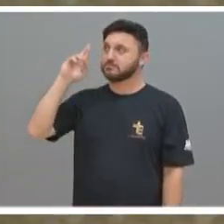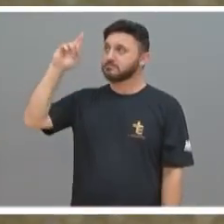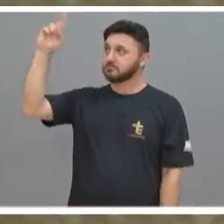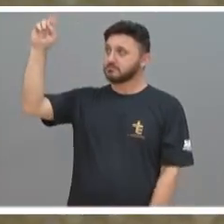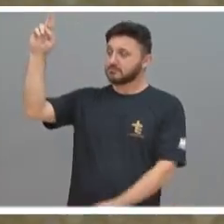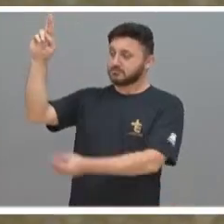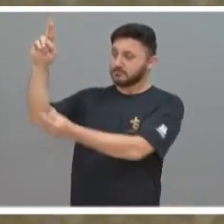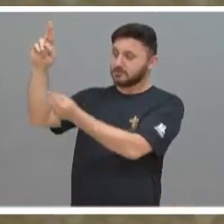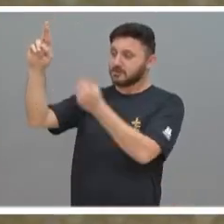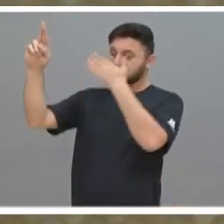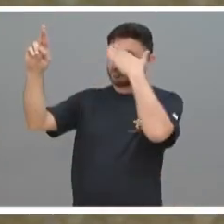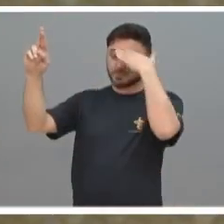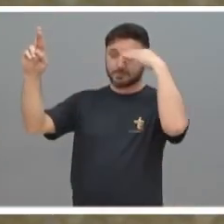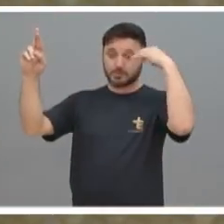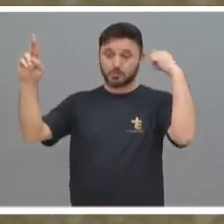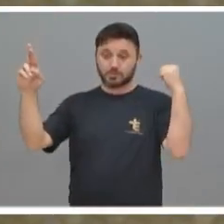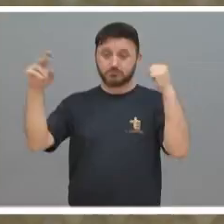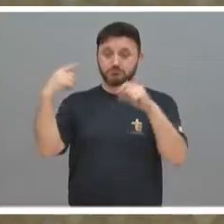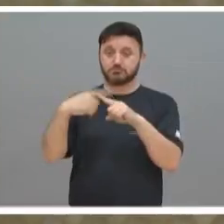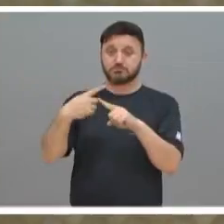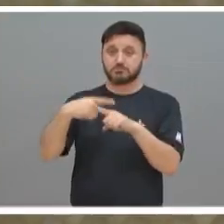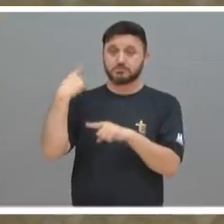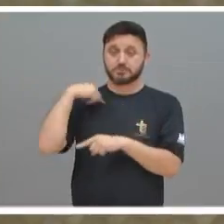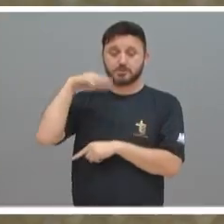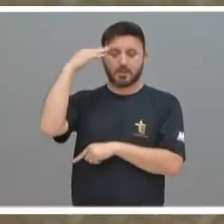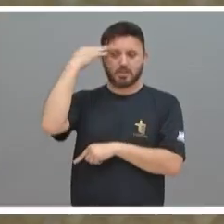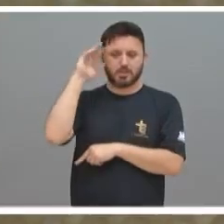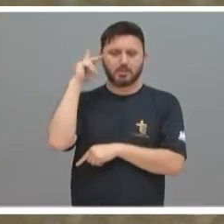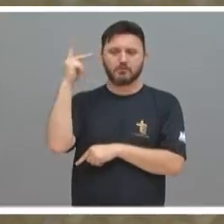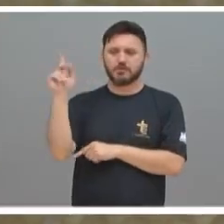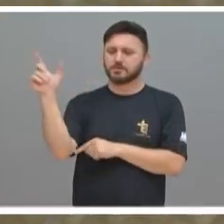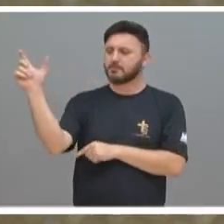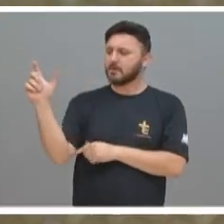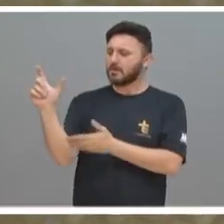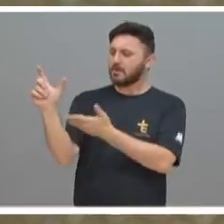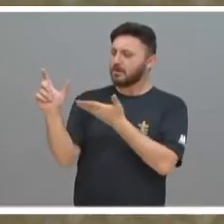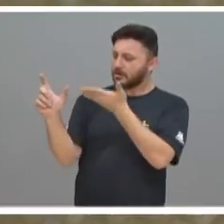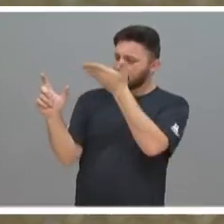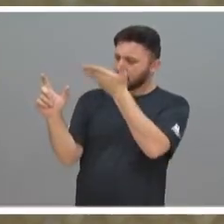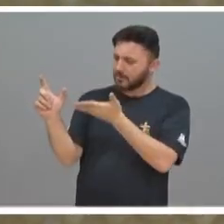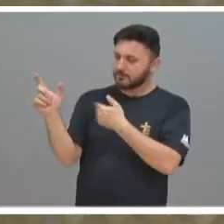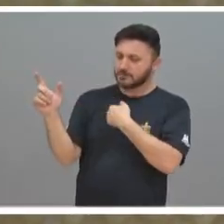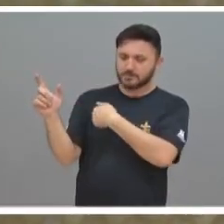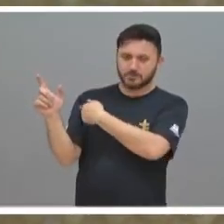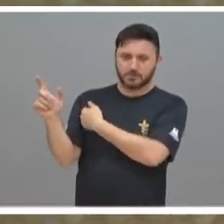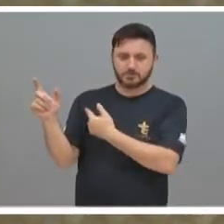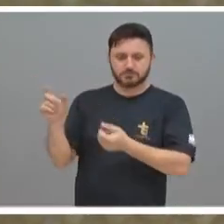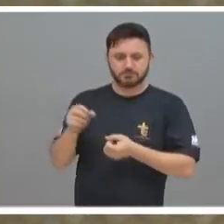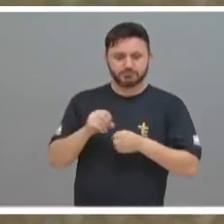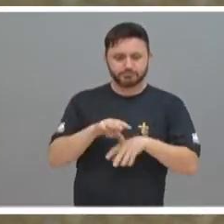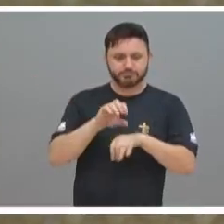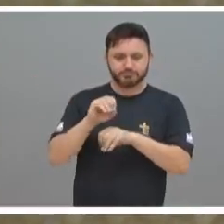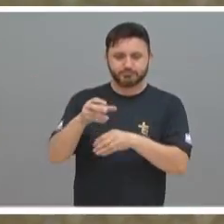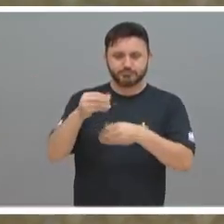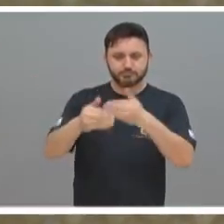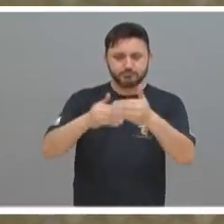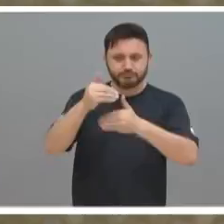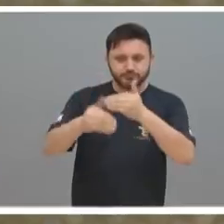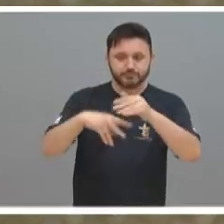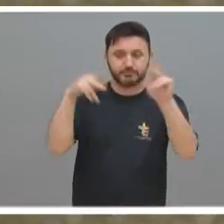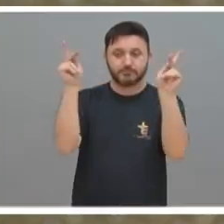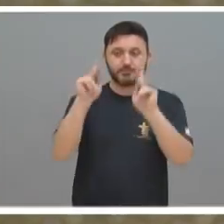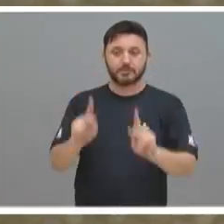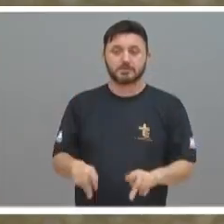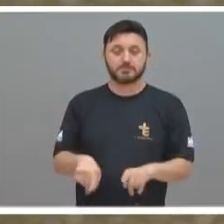concedei-nos sabedoria para que entendamos a vossa palavra e sejamos semeadores de seu reino de paz e